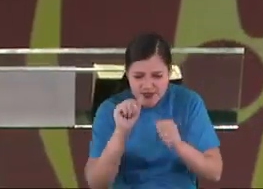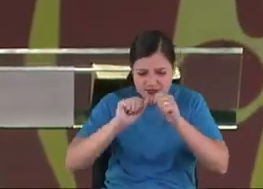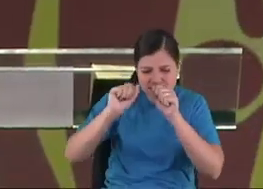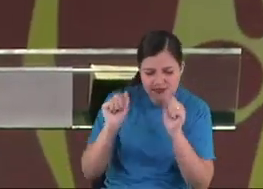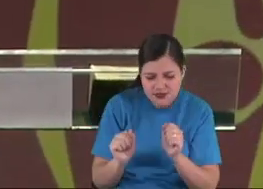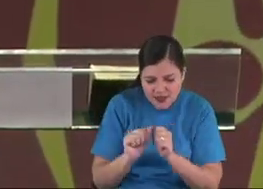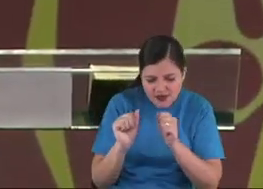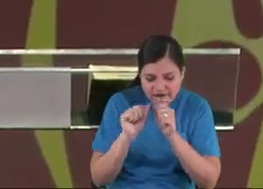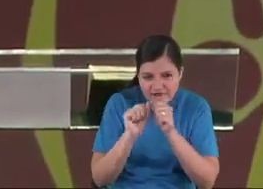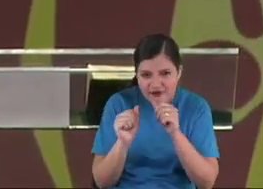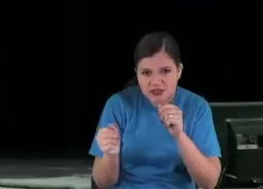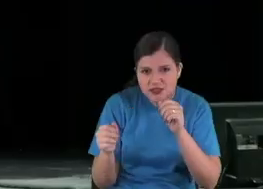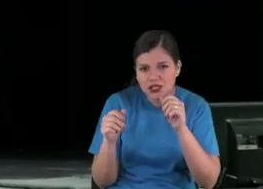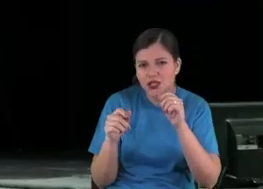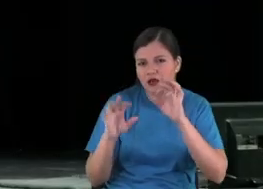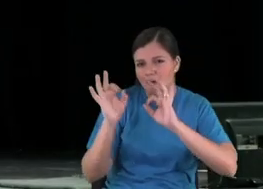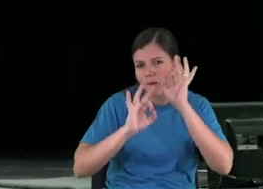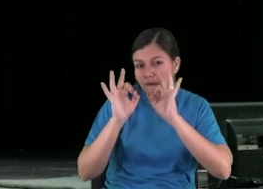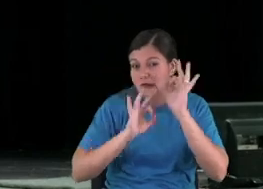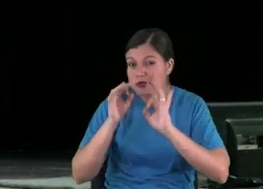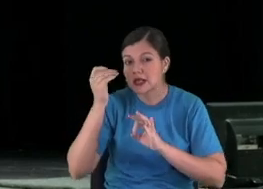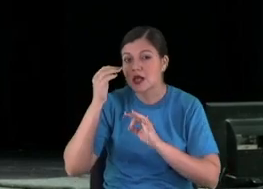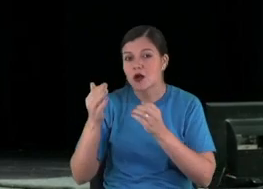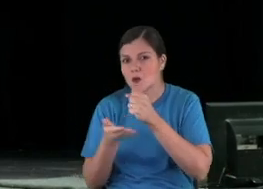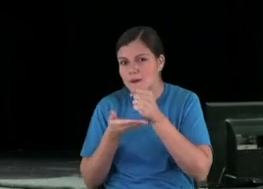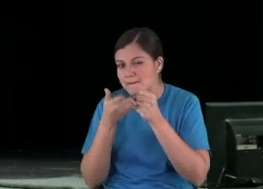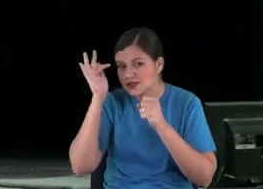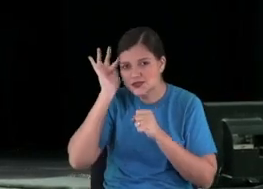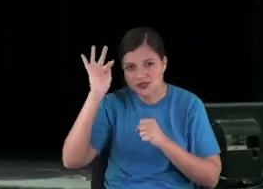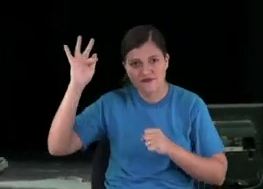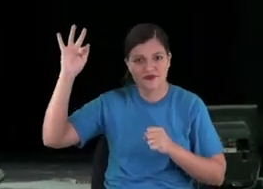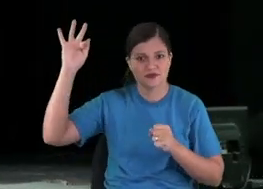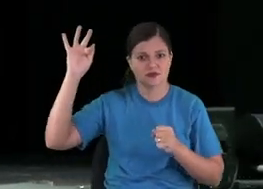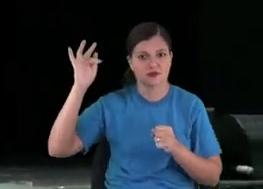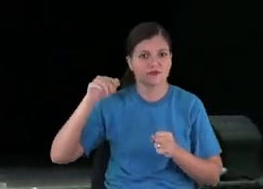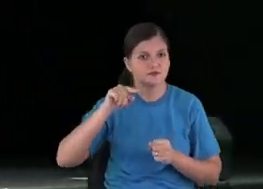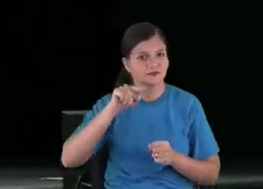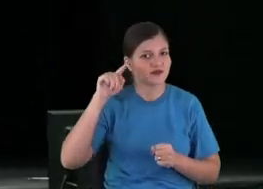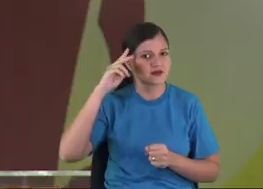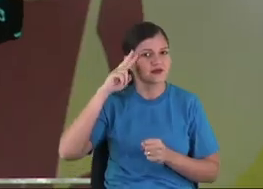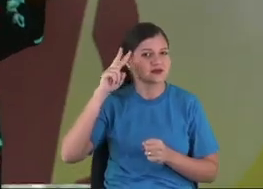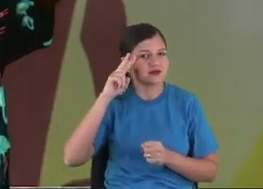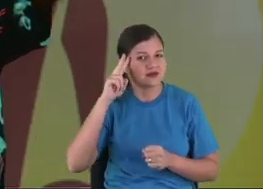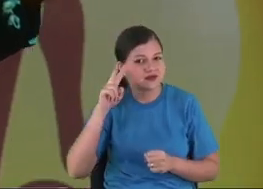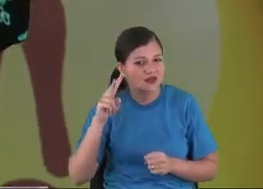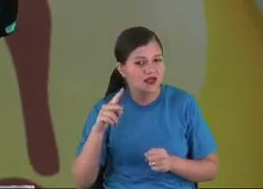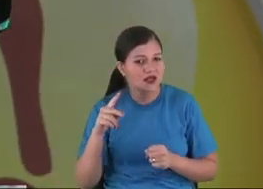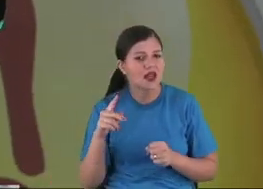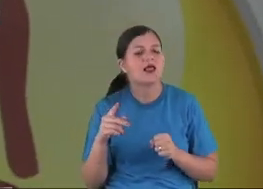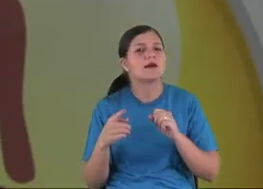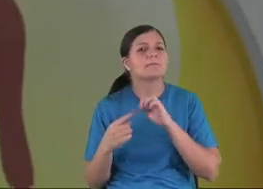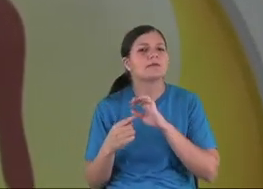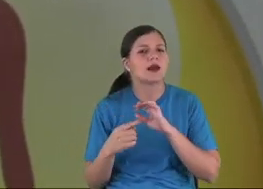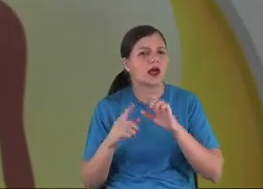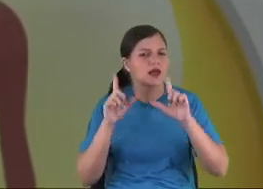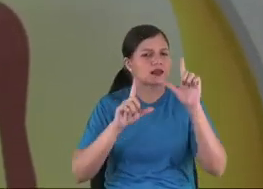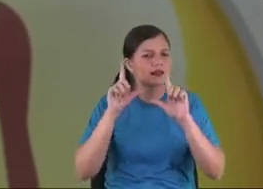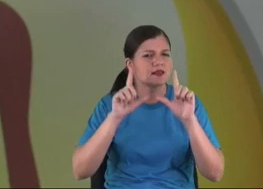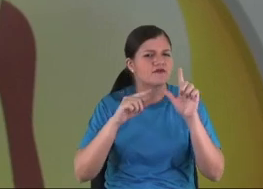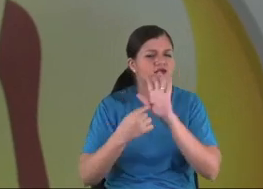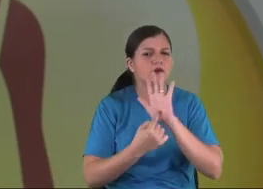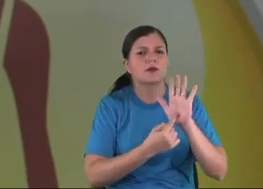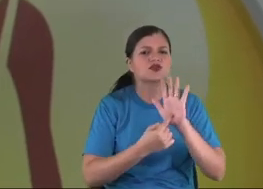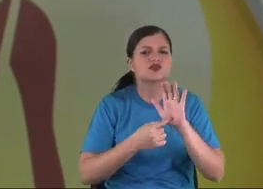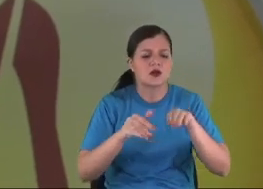filosofia que ele vive. Deixa eu dar um exemplo. Você se lembra das propagandas da sandália Melicinha? Quem se lembra daquela